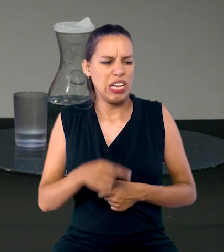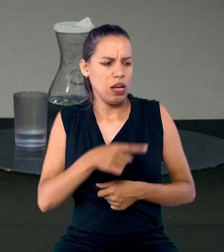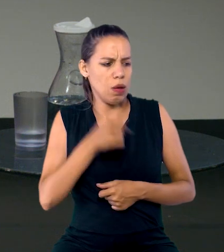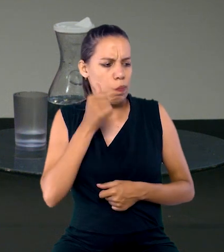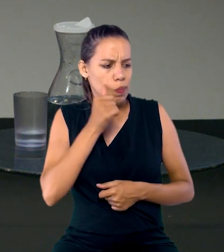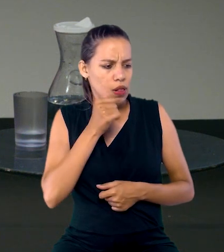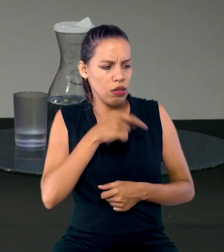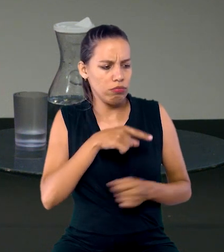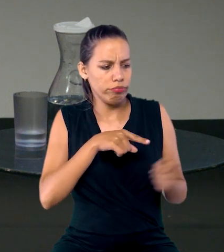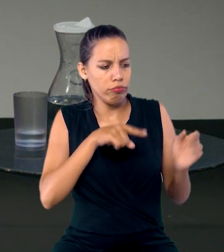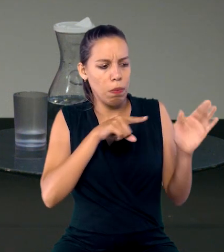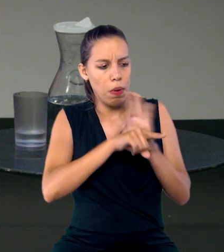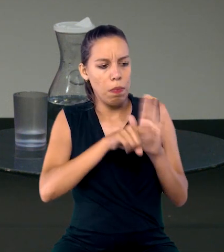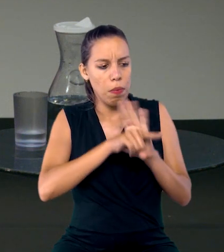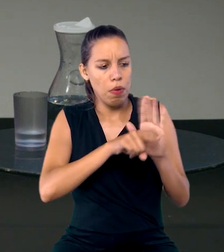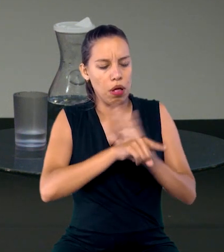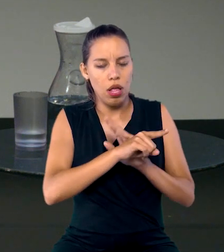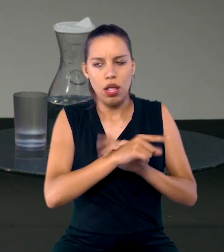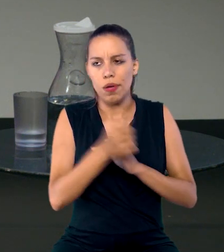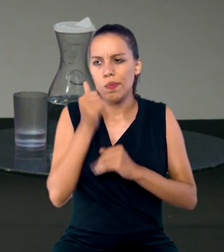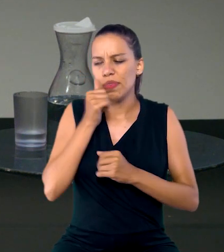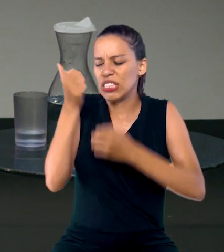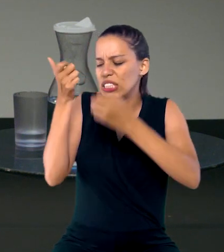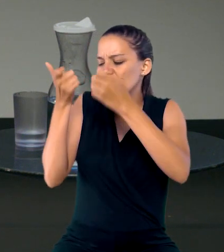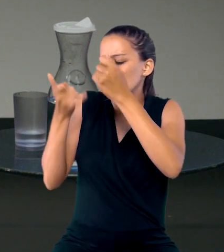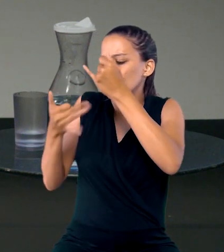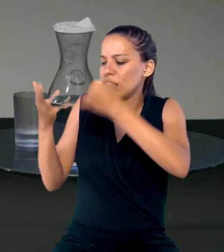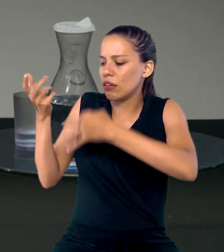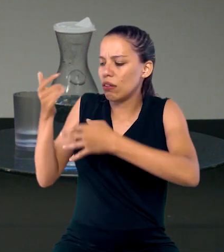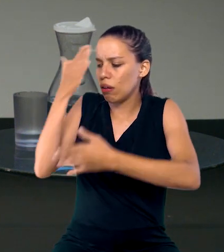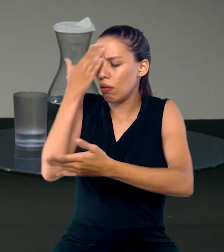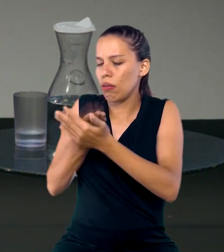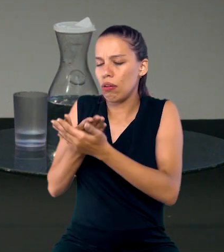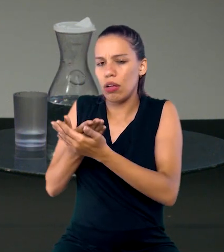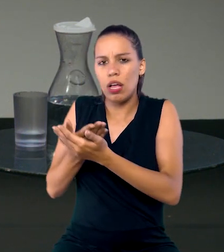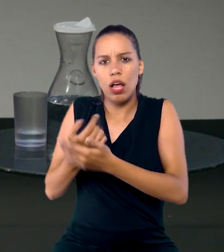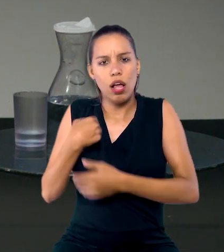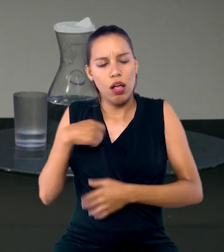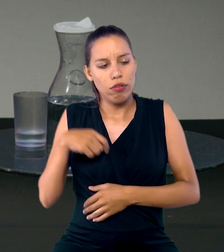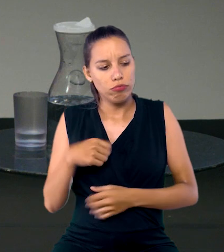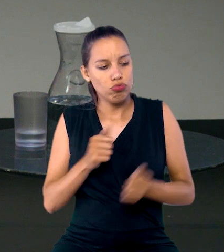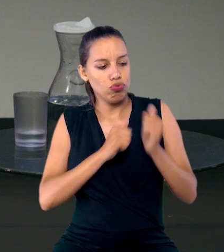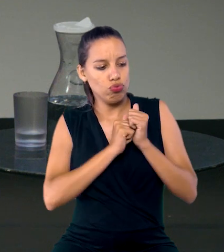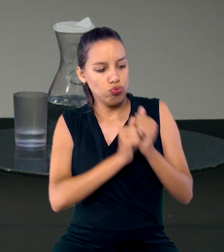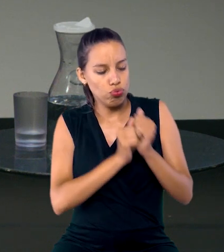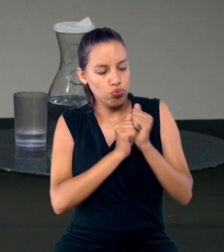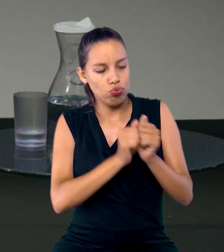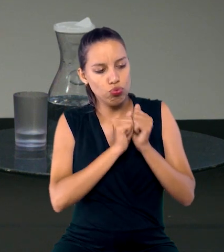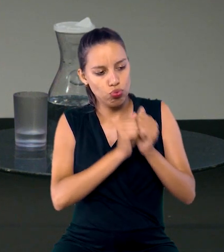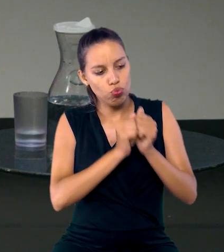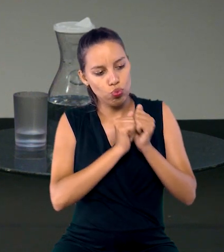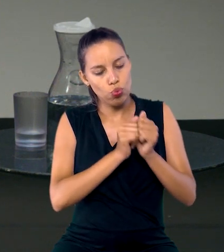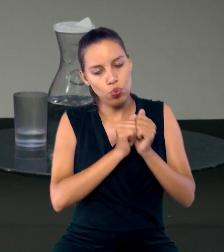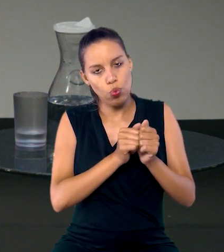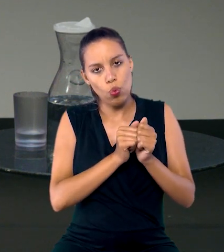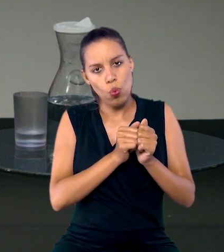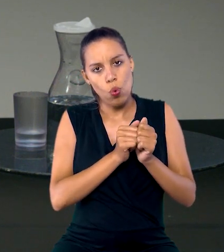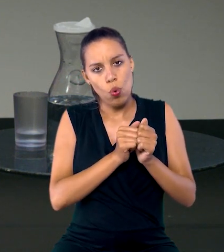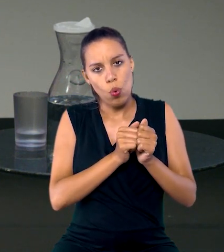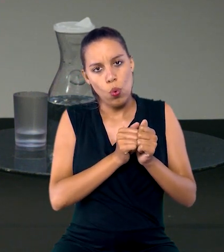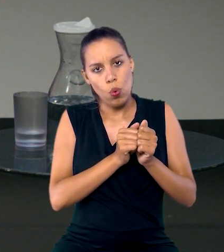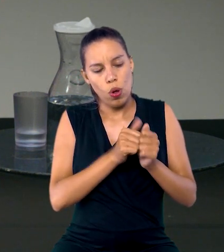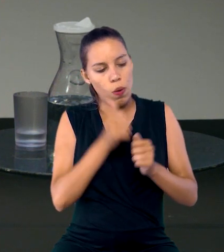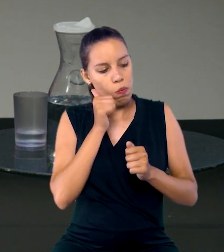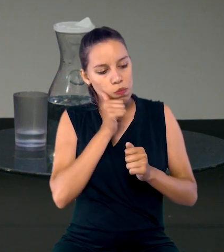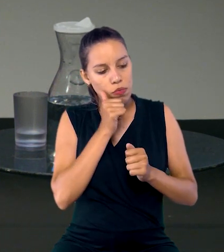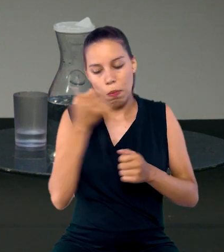ela me ensinou muito sobre confiança, porque eu passei todos esses dias com ela, escutando